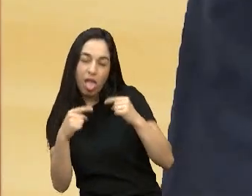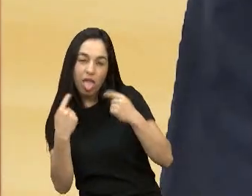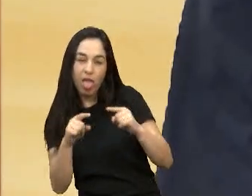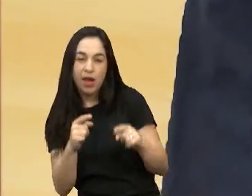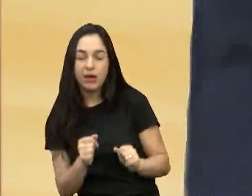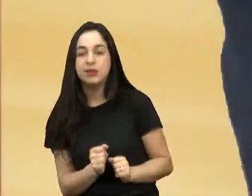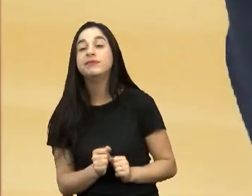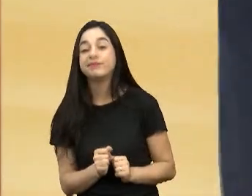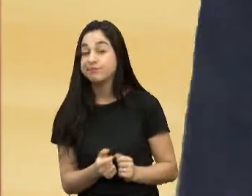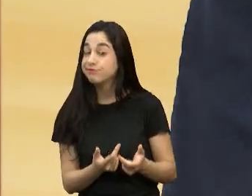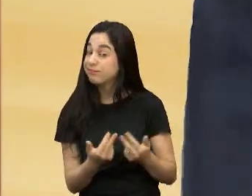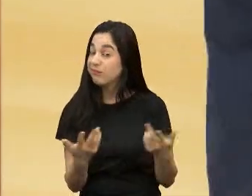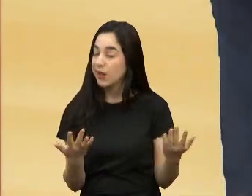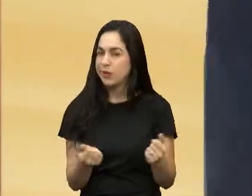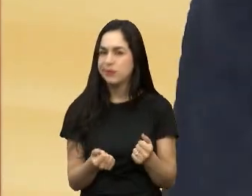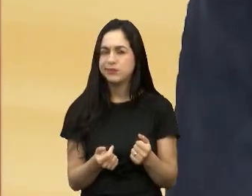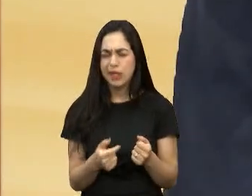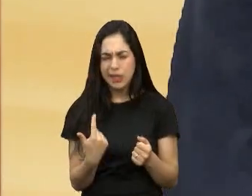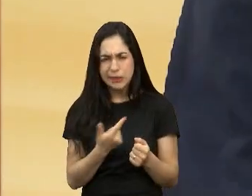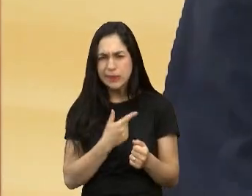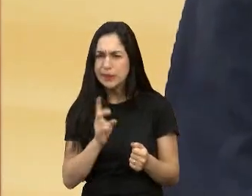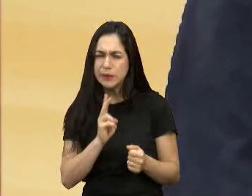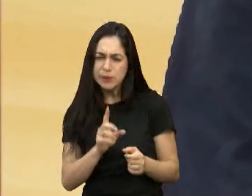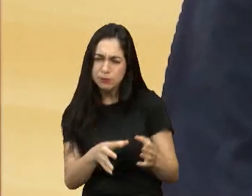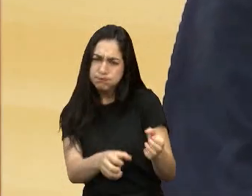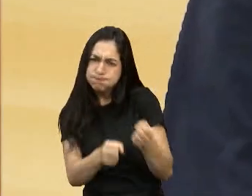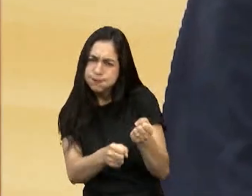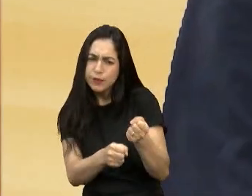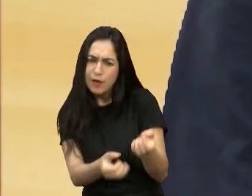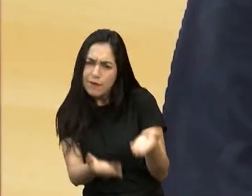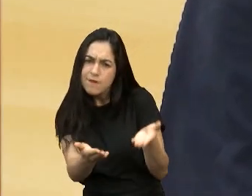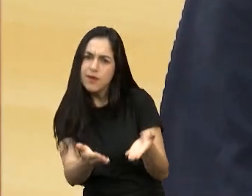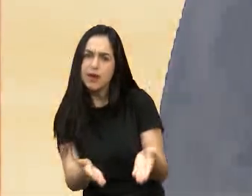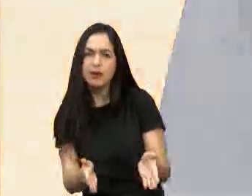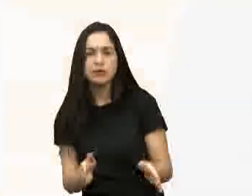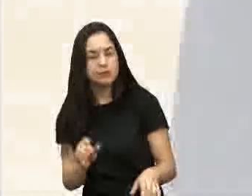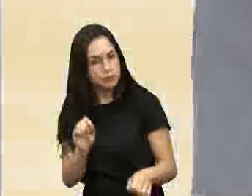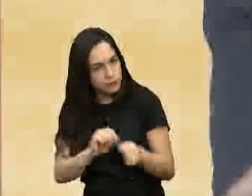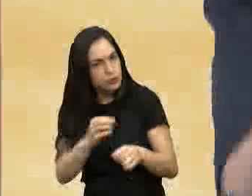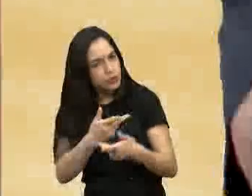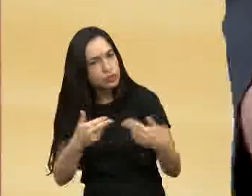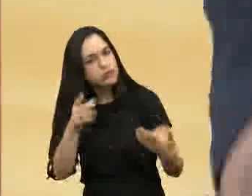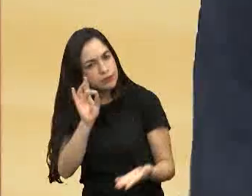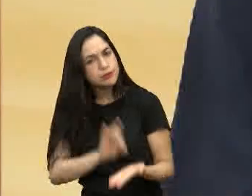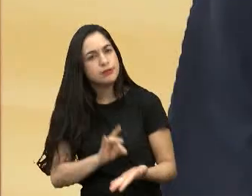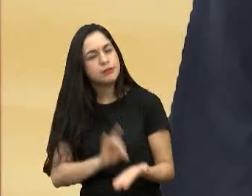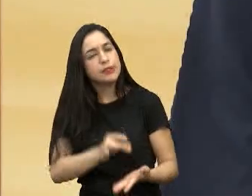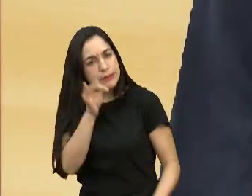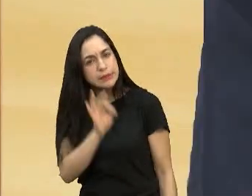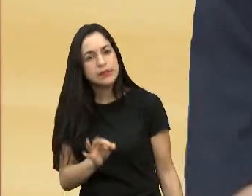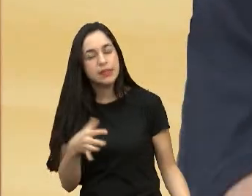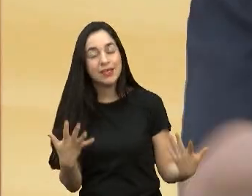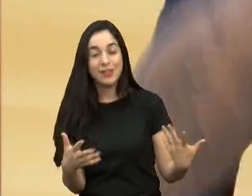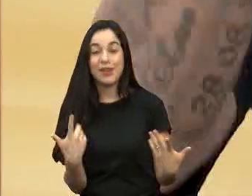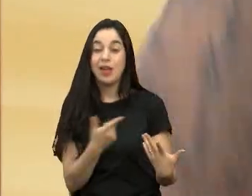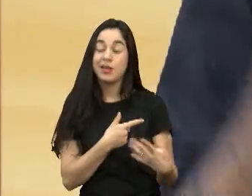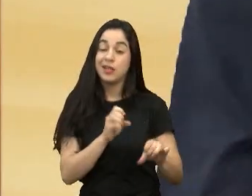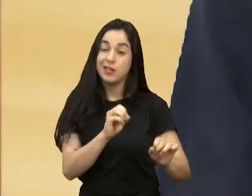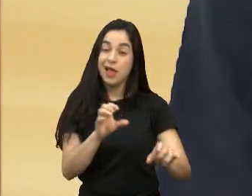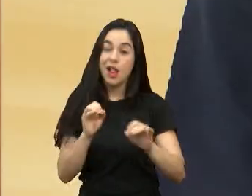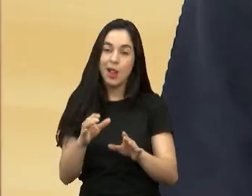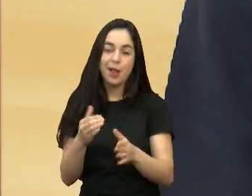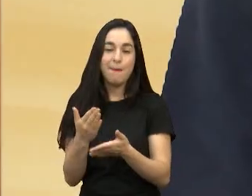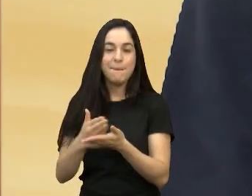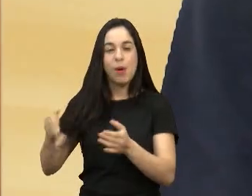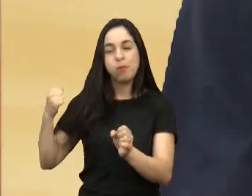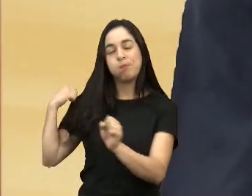pé também, essas coisas de incentivar, não faz o certo também. Essa aí é uma coisa muito importante. Aquilo que a gente veio plantando, né, esses 20 anos,